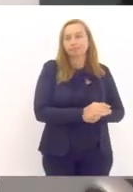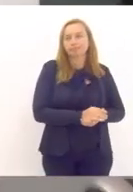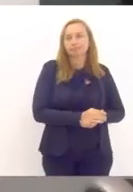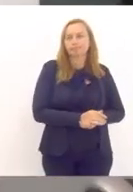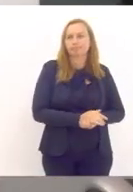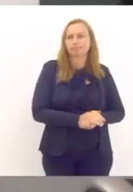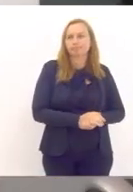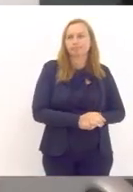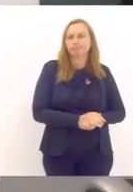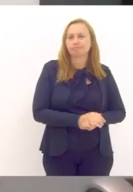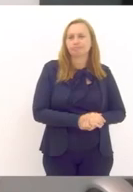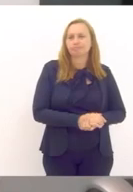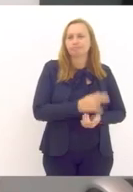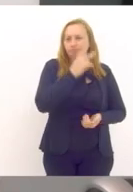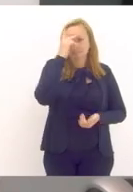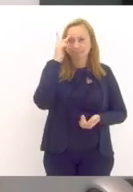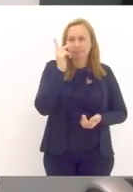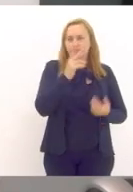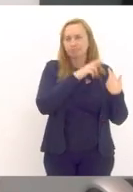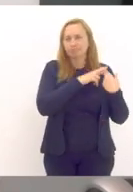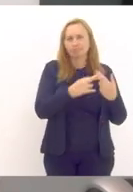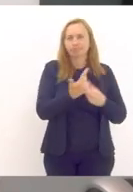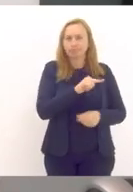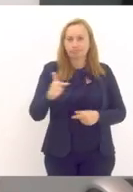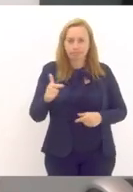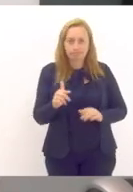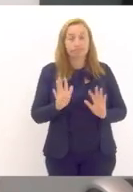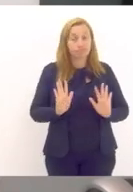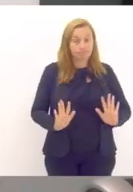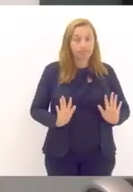como irresponsáveis, né?